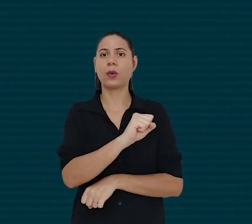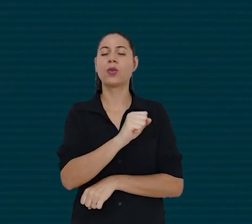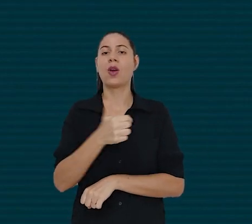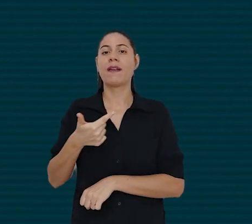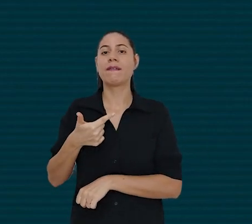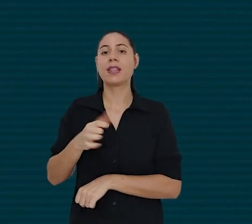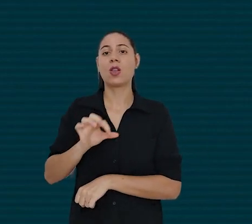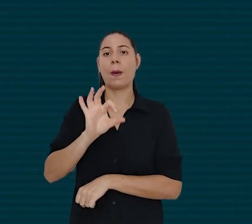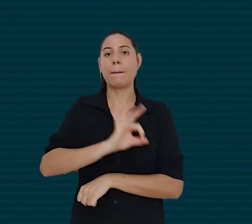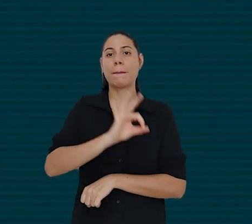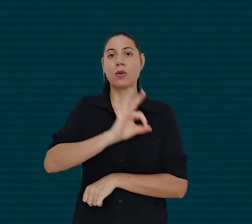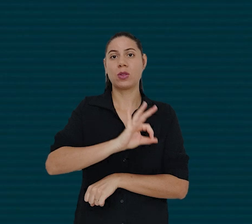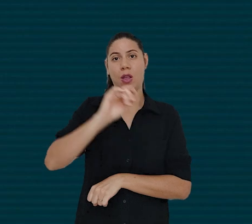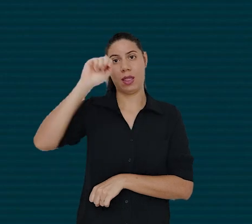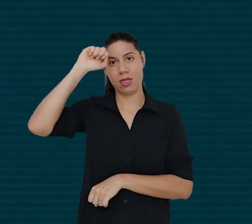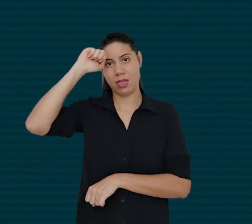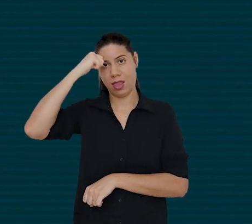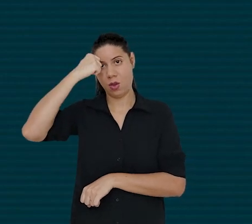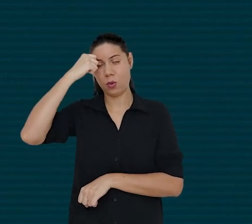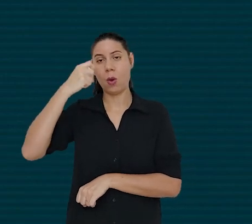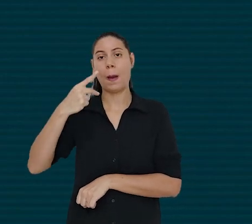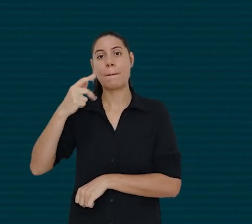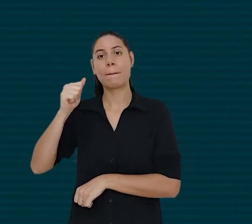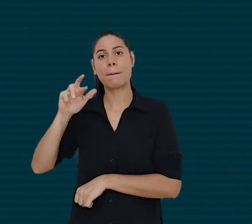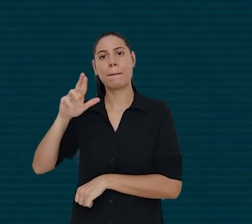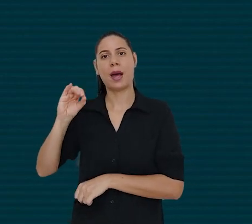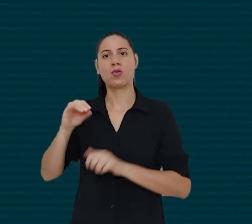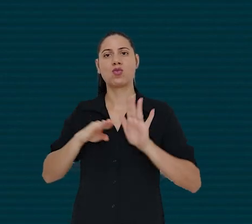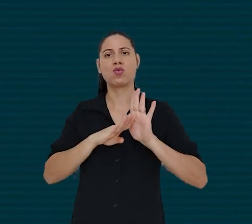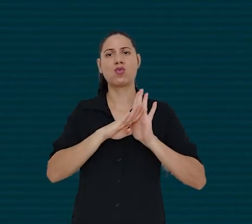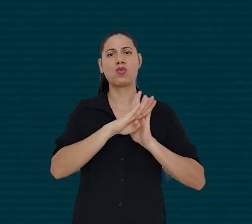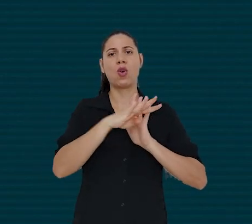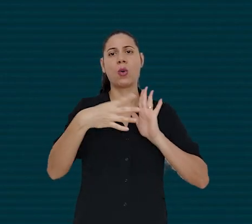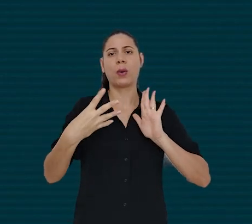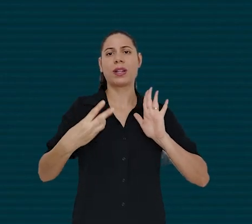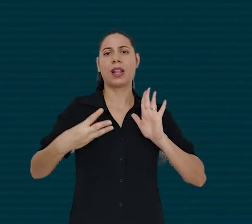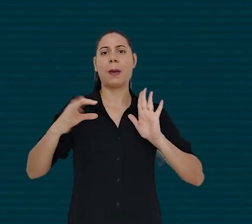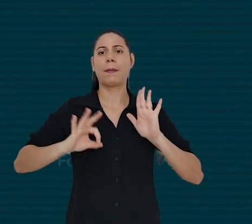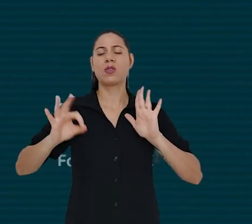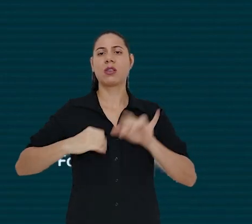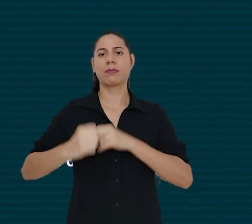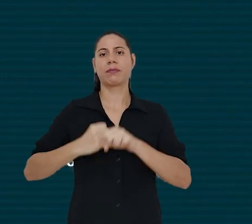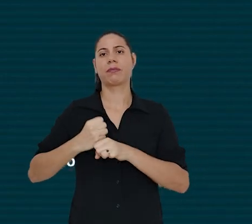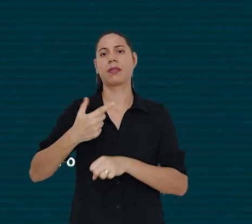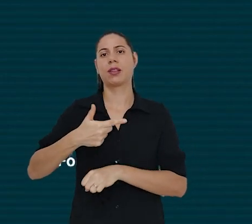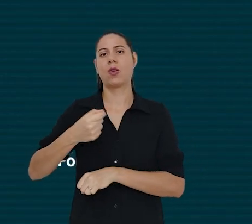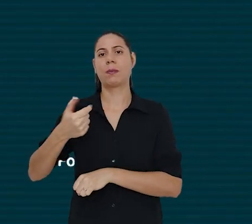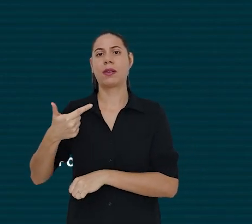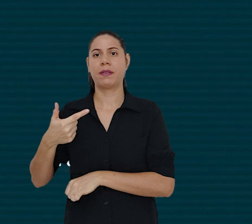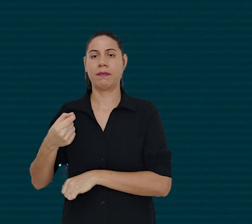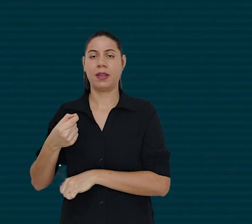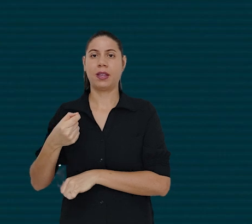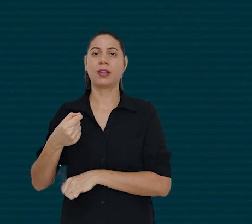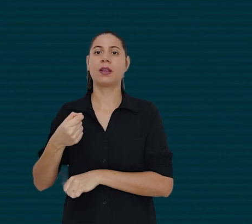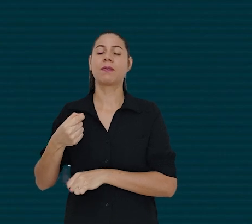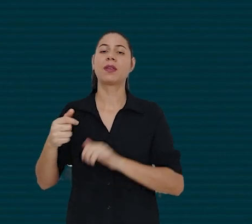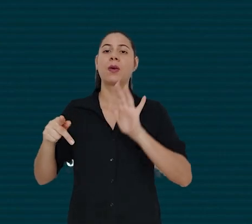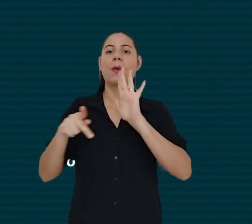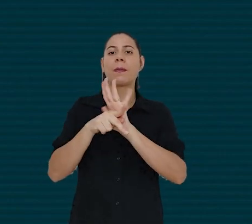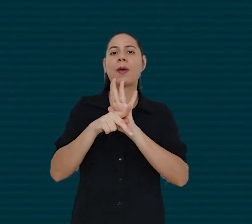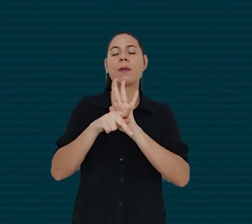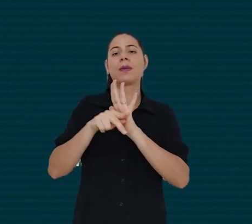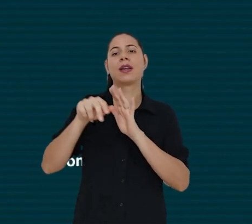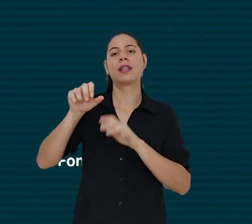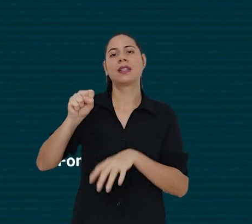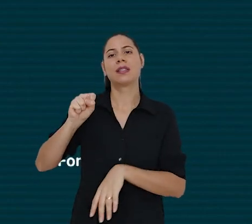servidores públicos eram pretos e pardos, e esse número subiu para 43% em 2020, de acordo com